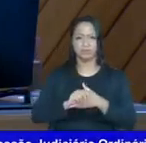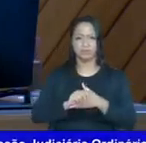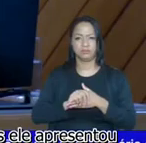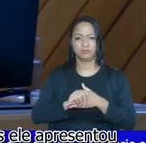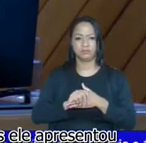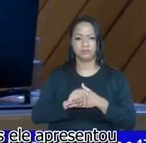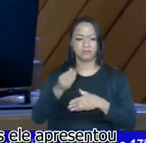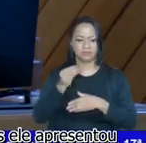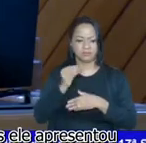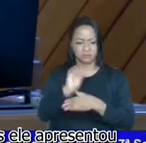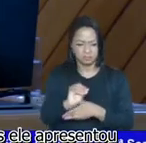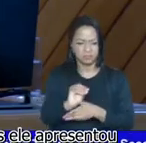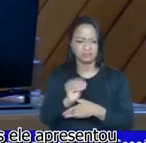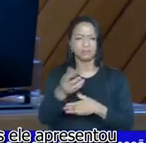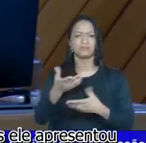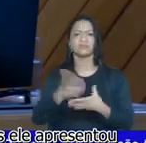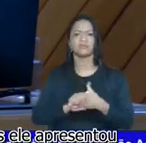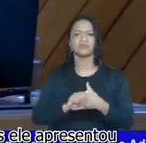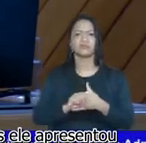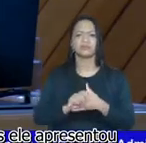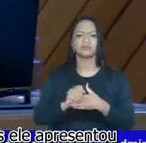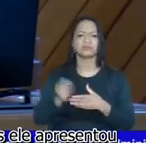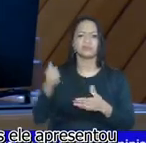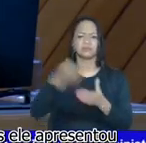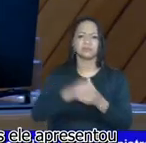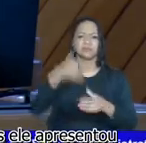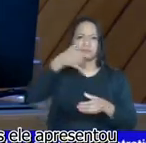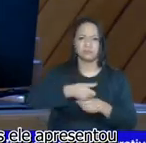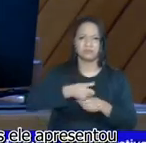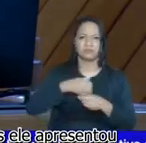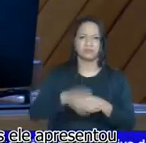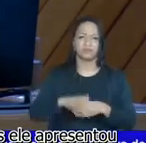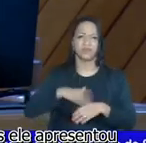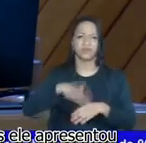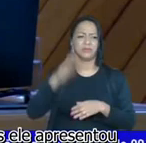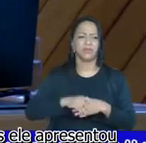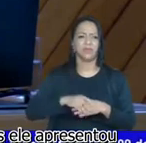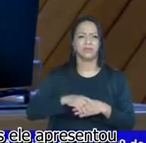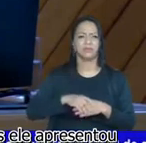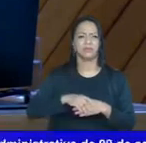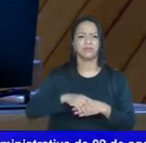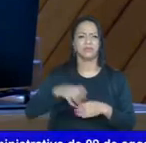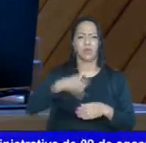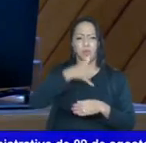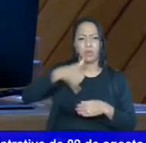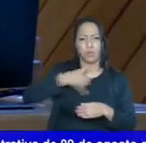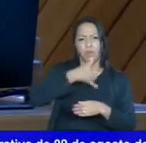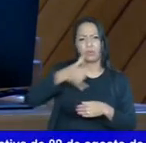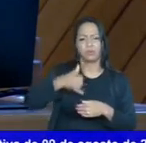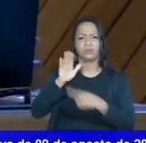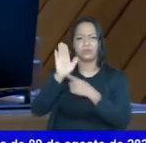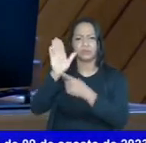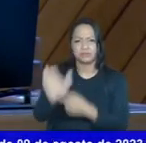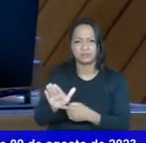coloca lá aquele gasto de combustível, mas ele colocou mais óleo. Mas ele apresentou